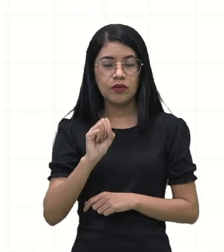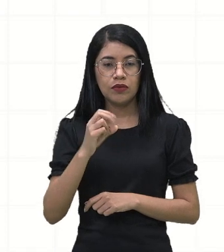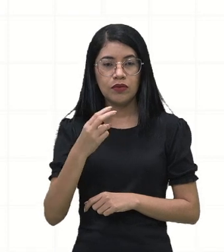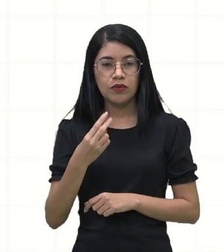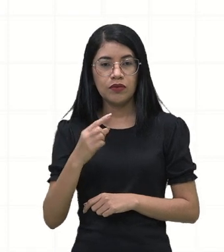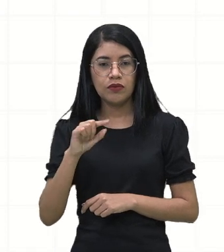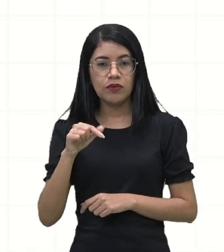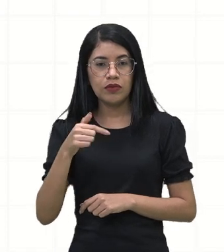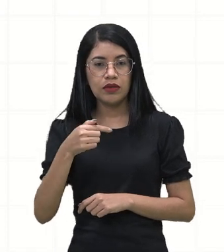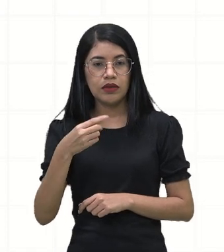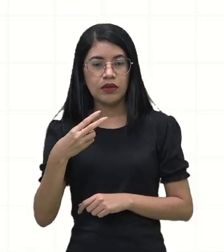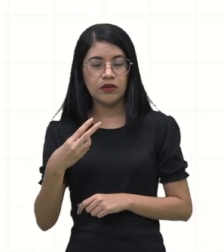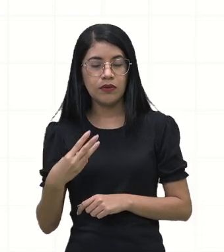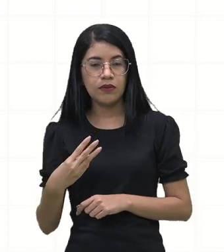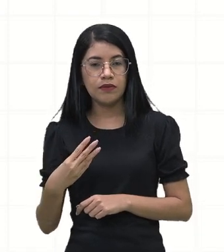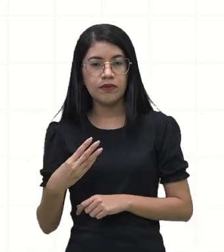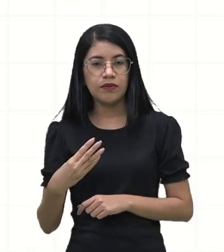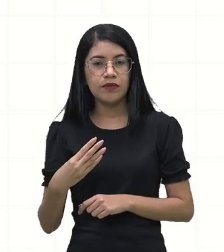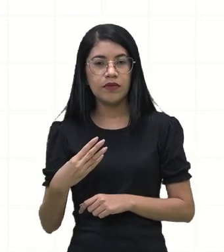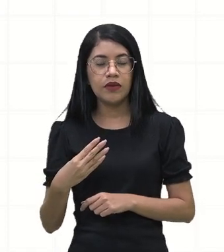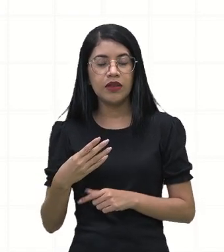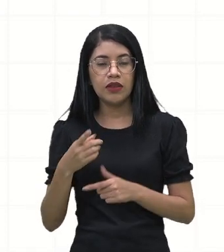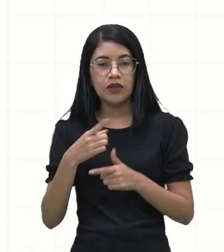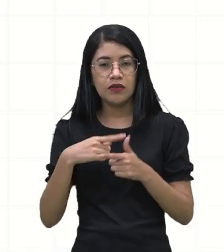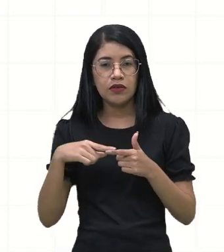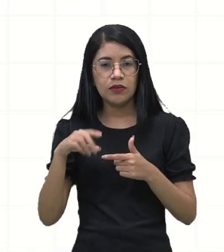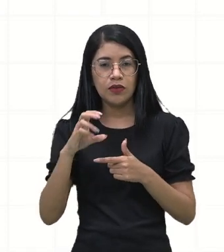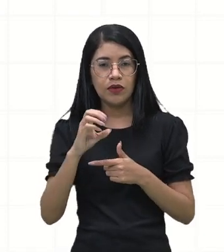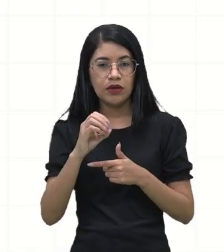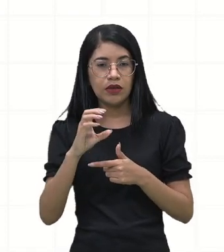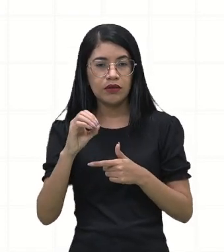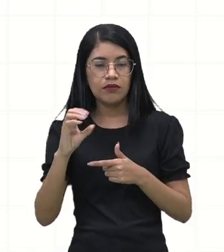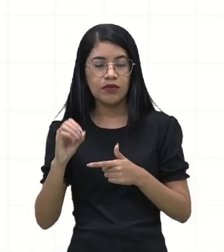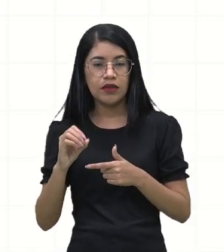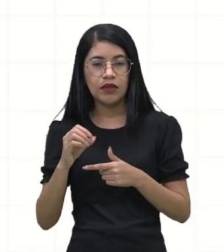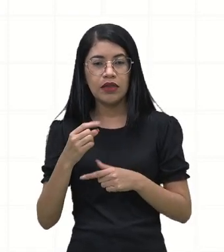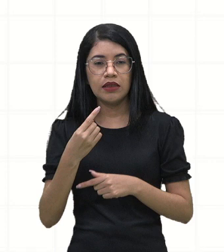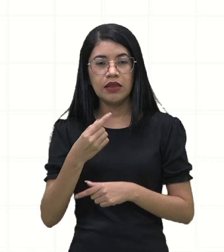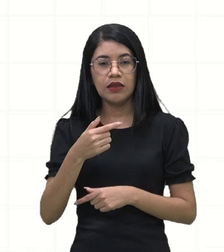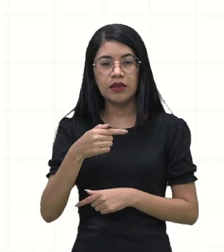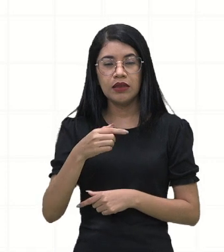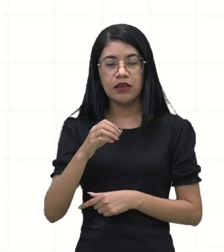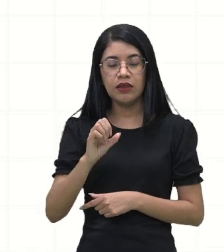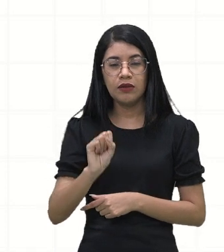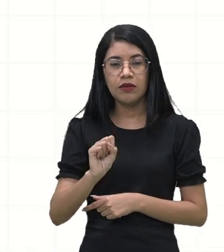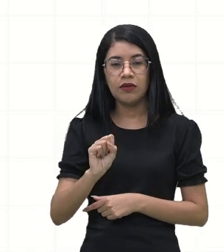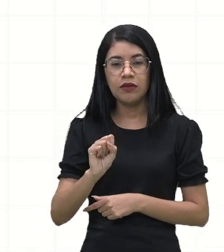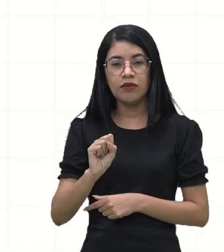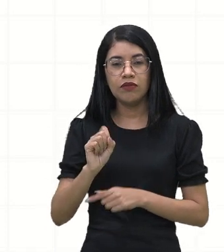2,82 metros, dividido por 500, 178 pneus.